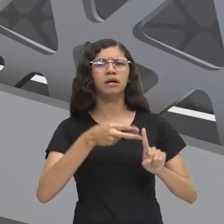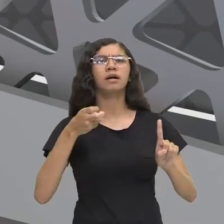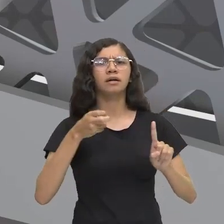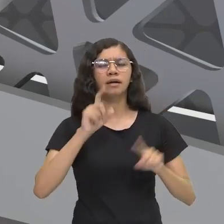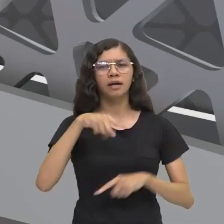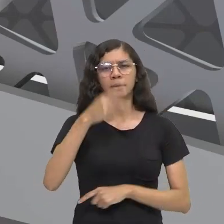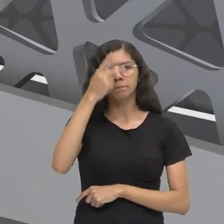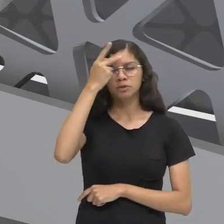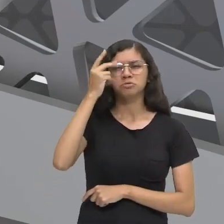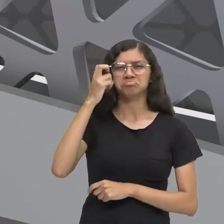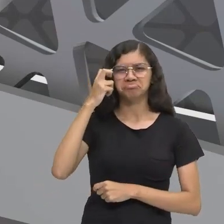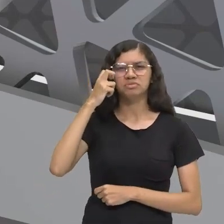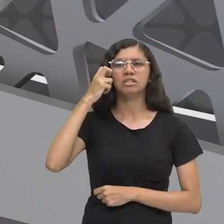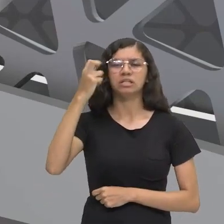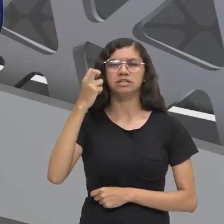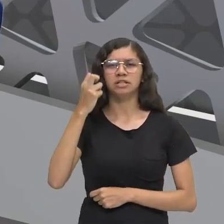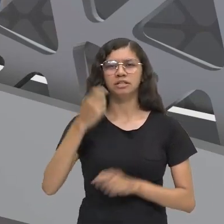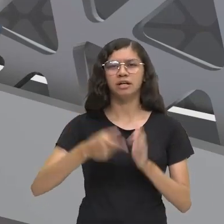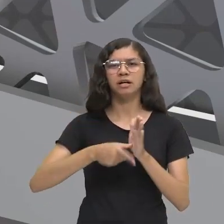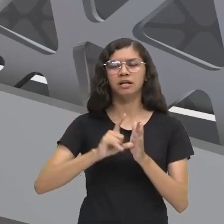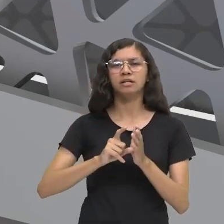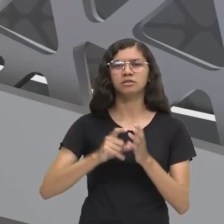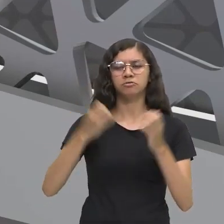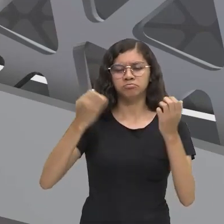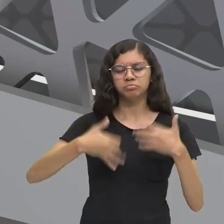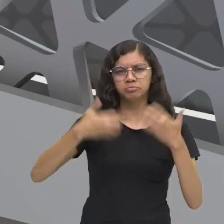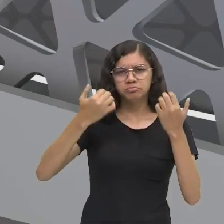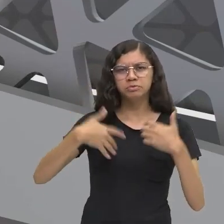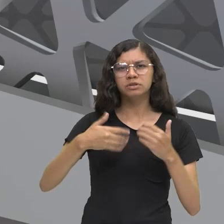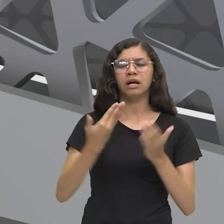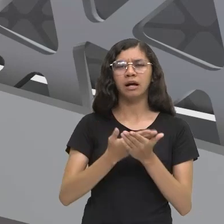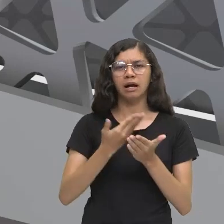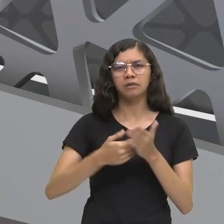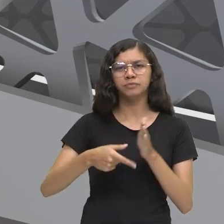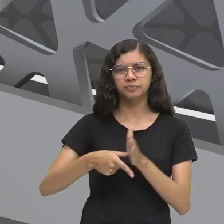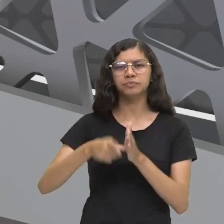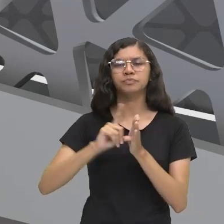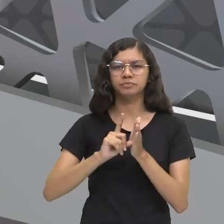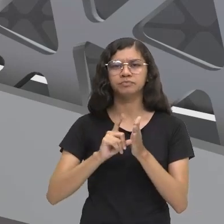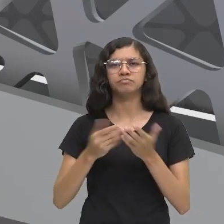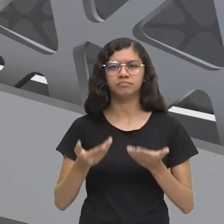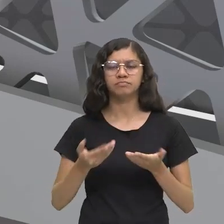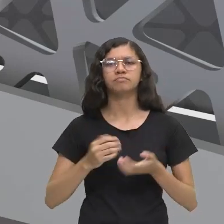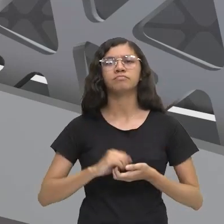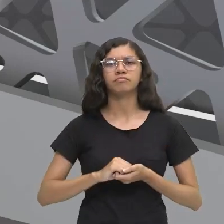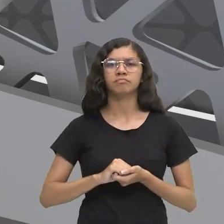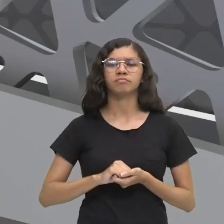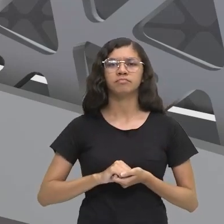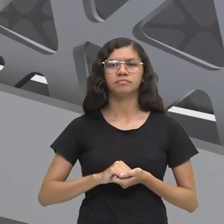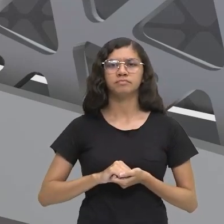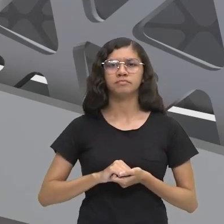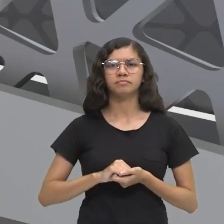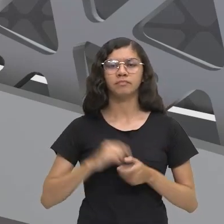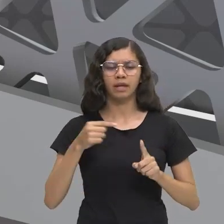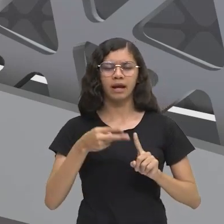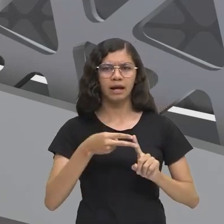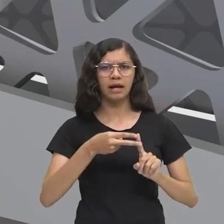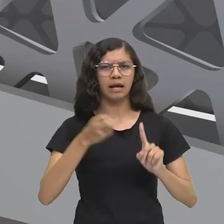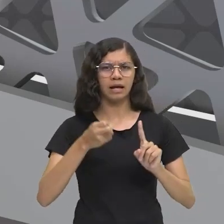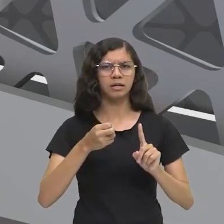super inteligentes que eu falei para vocês em aulas anteriores, né? Que podem